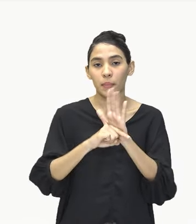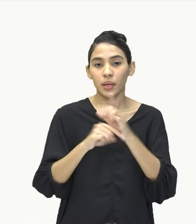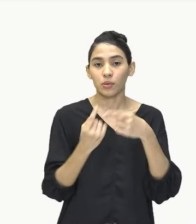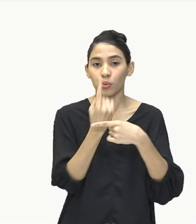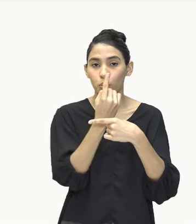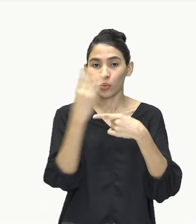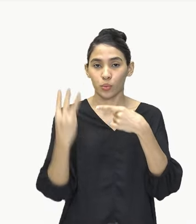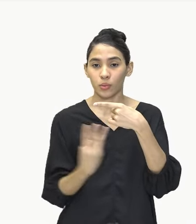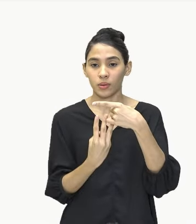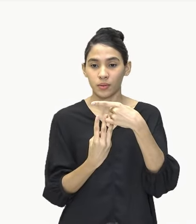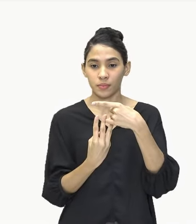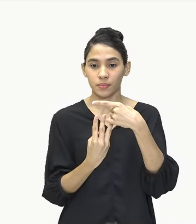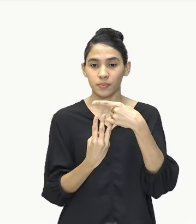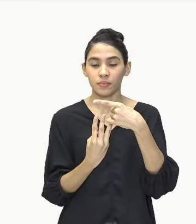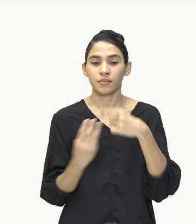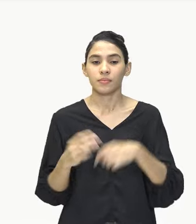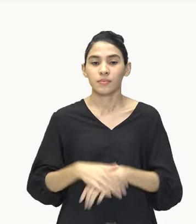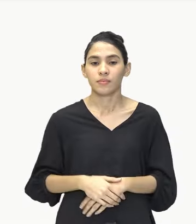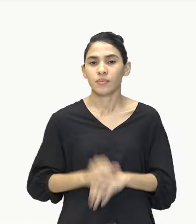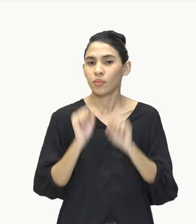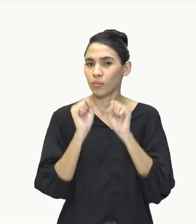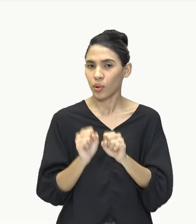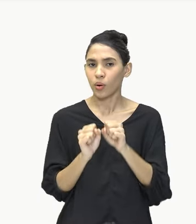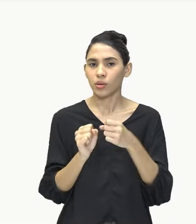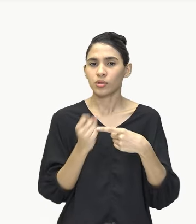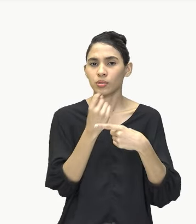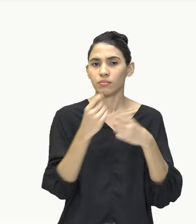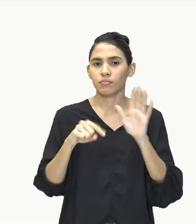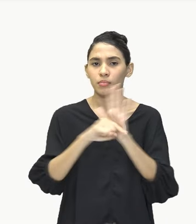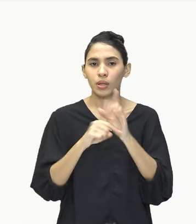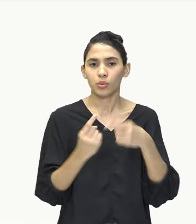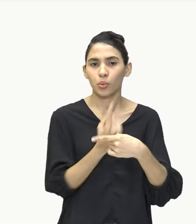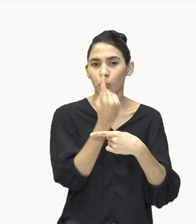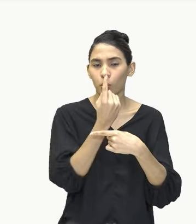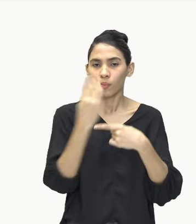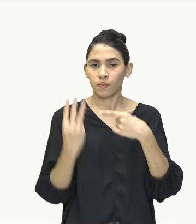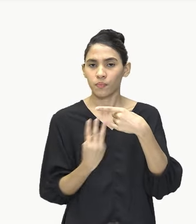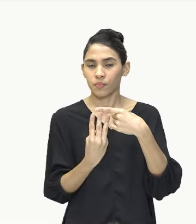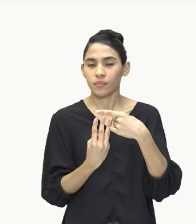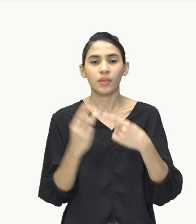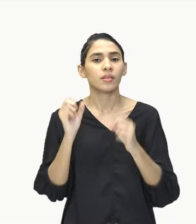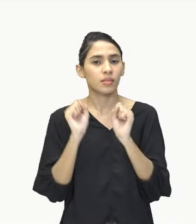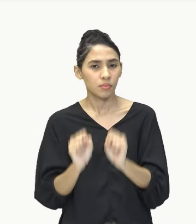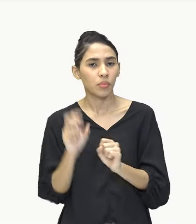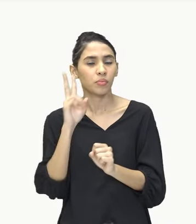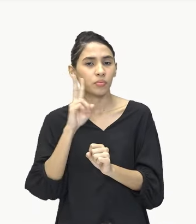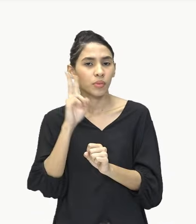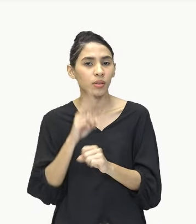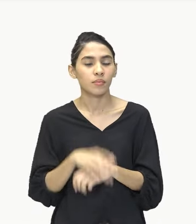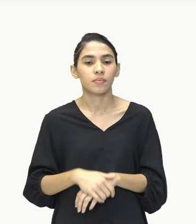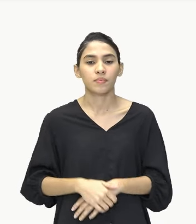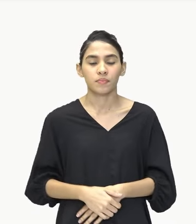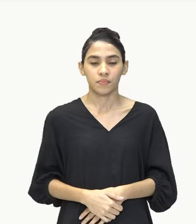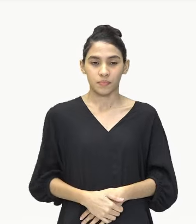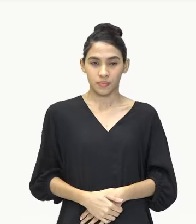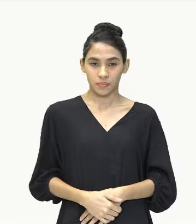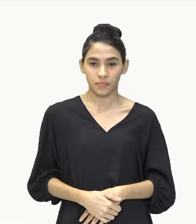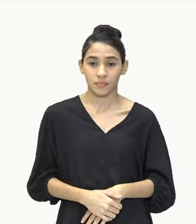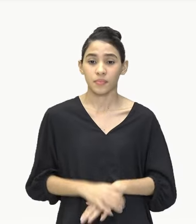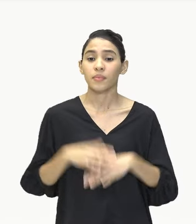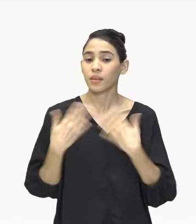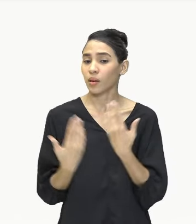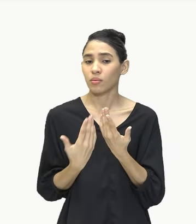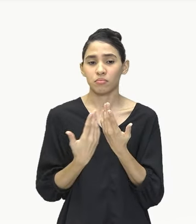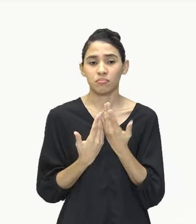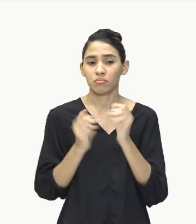menos 1/3. Pode ser fração, professora? Pode. Lembra que o coeficiente é um número real? Então, pode ser